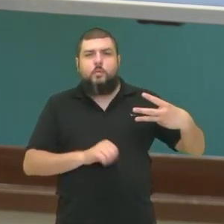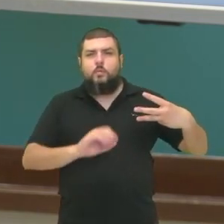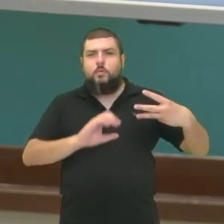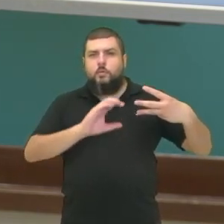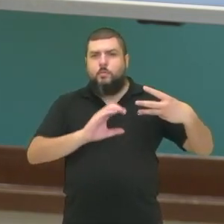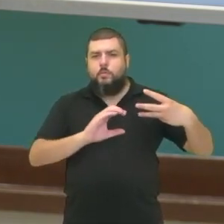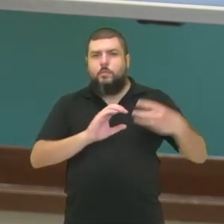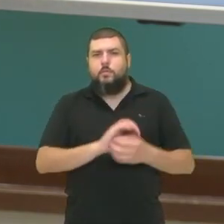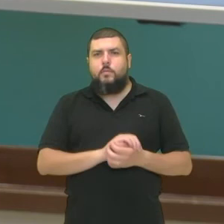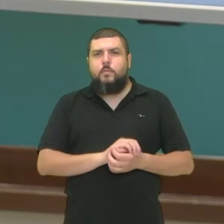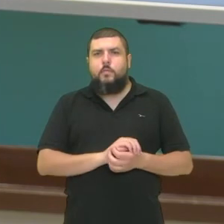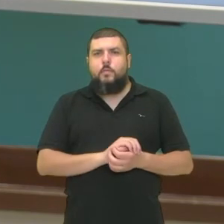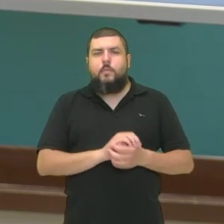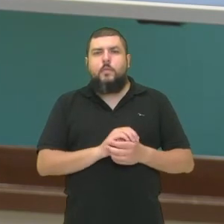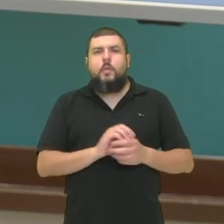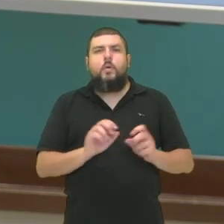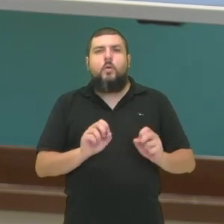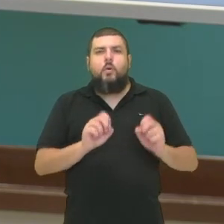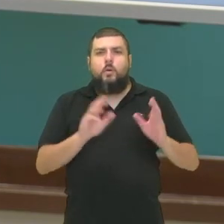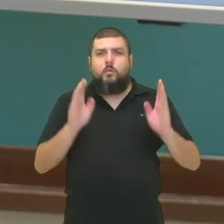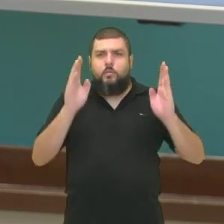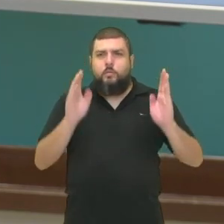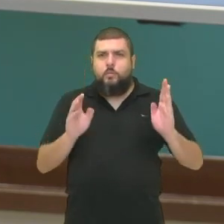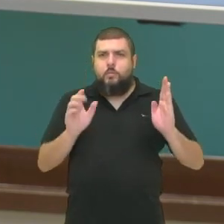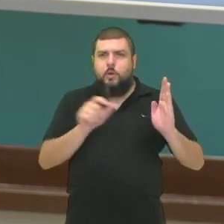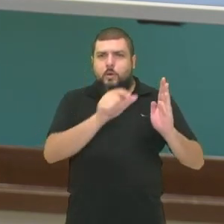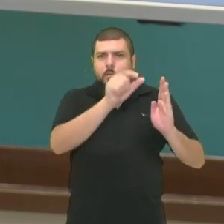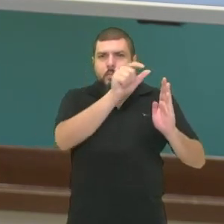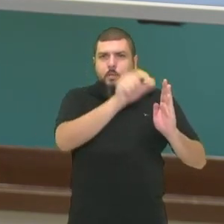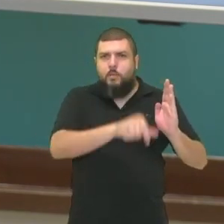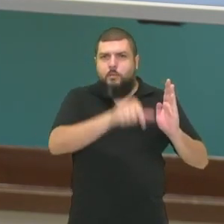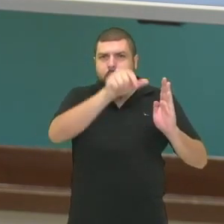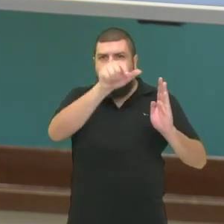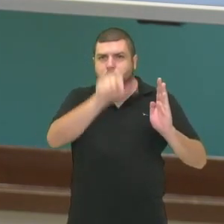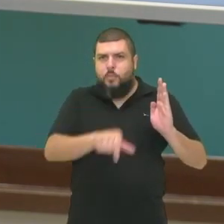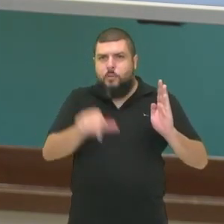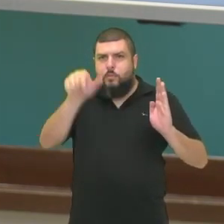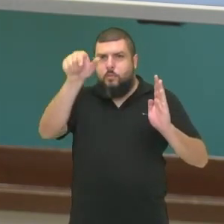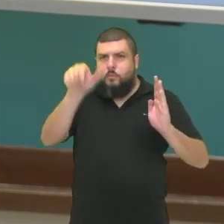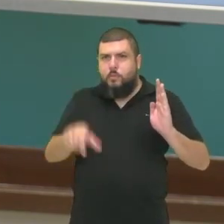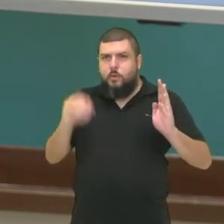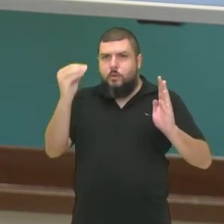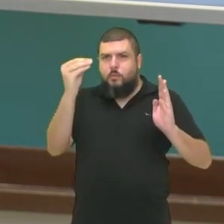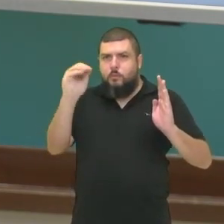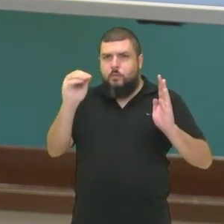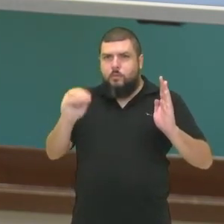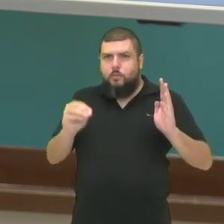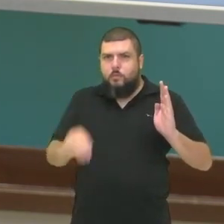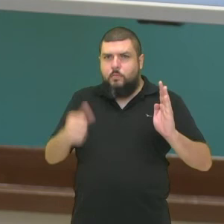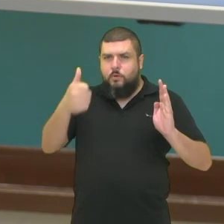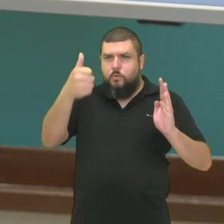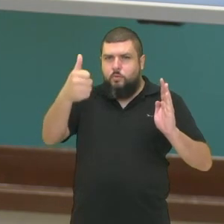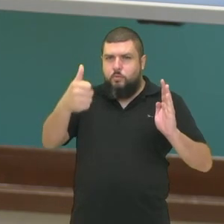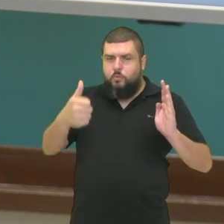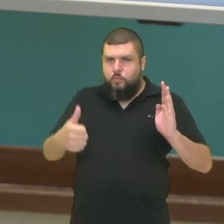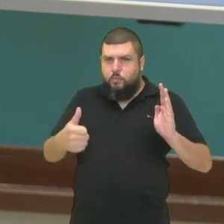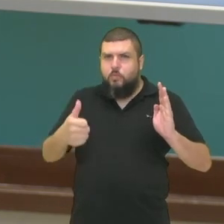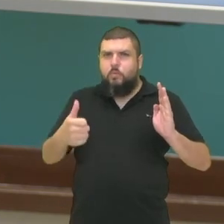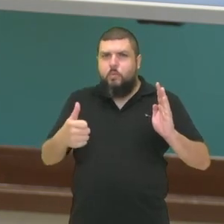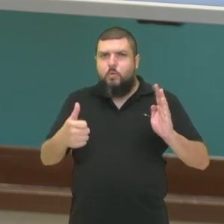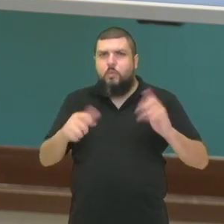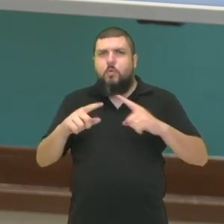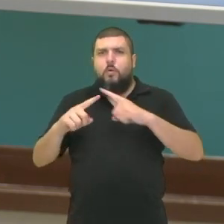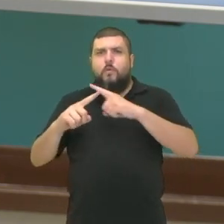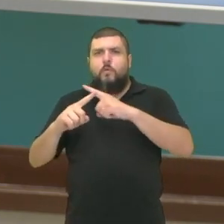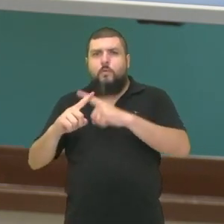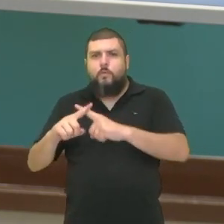C. E aqui completamos a terceira coluna com todo 1 e vamos multiplicar por 1/2. Isso vai